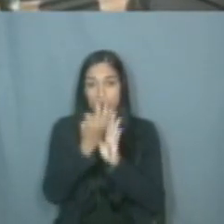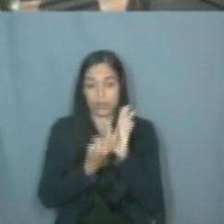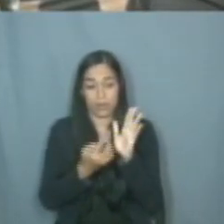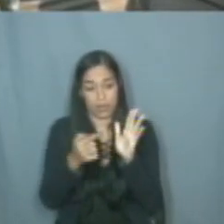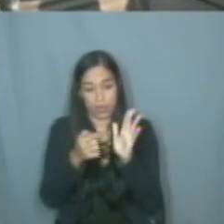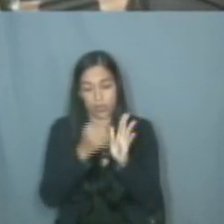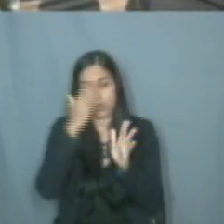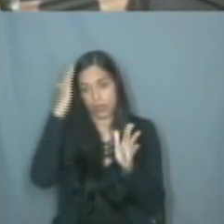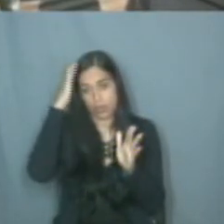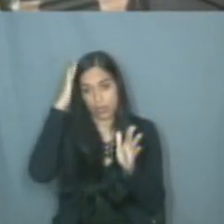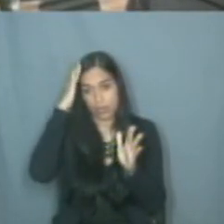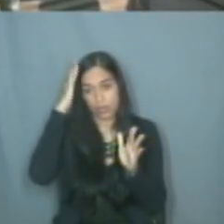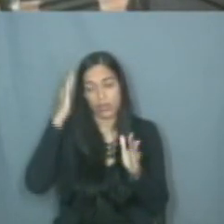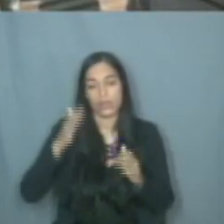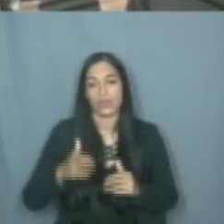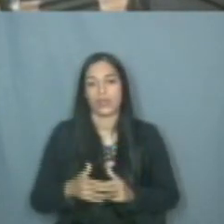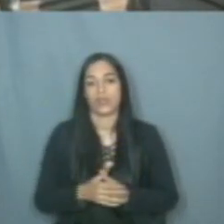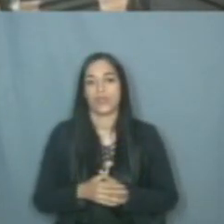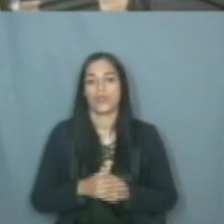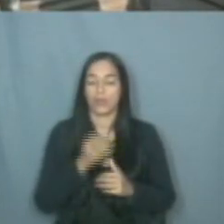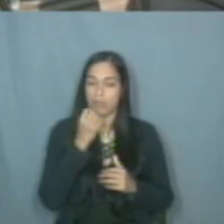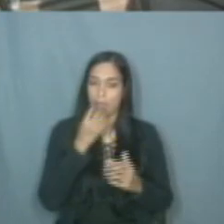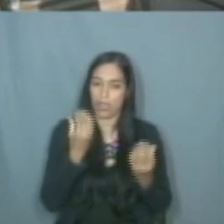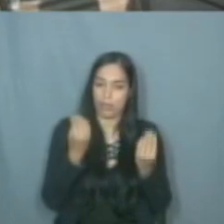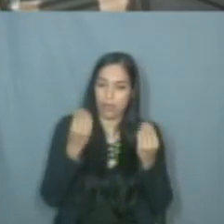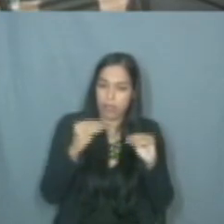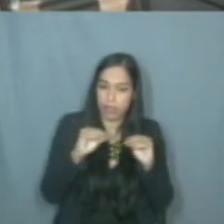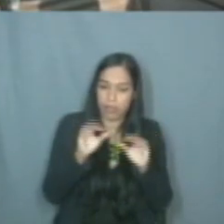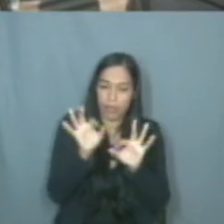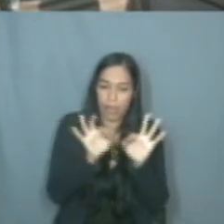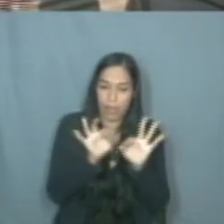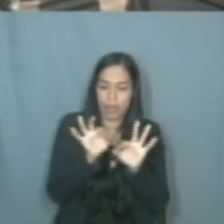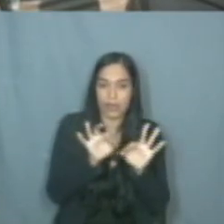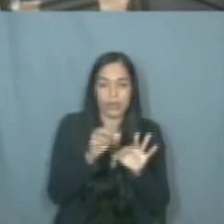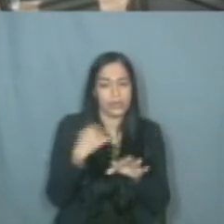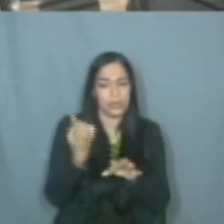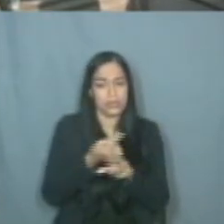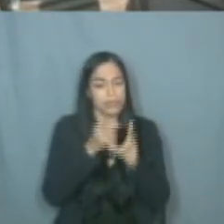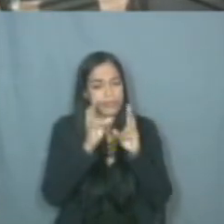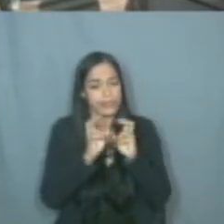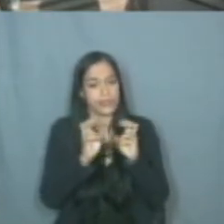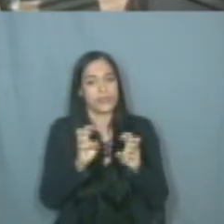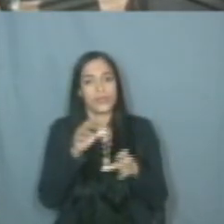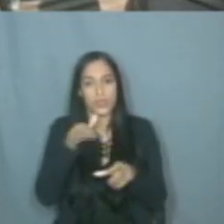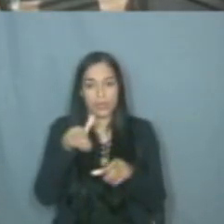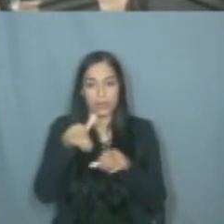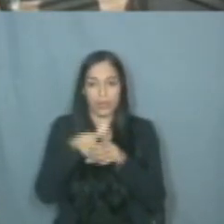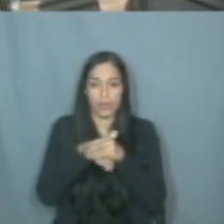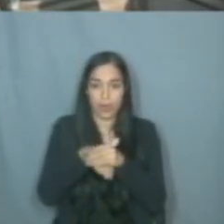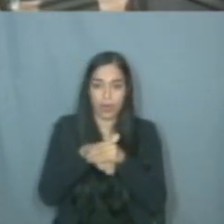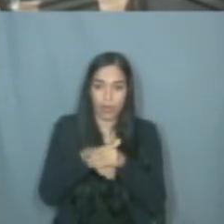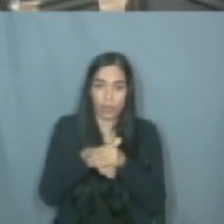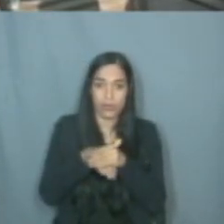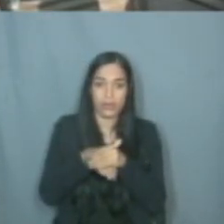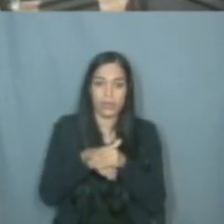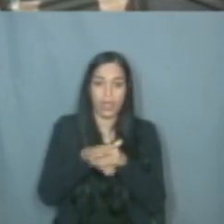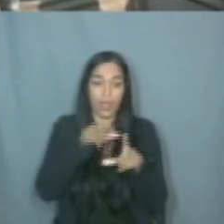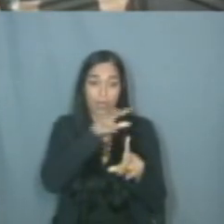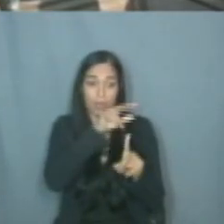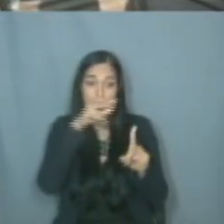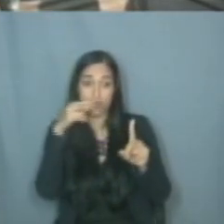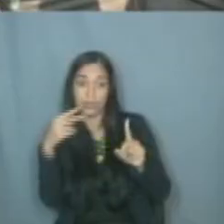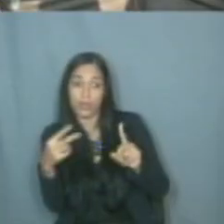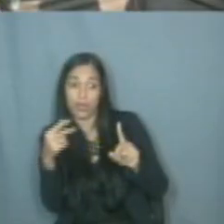inclusive, e que não percebem que a gente não pode votar uma matéria com perspectiva